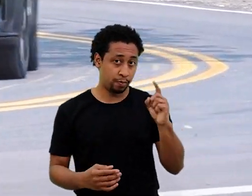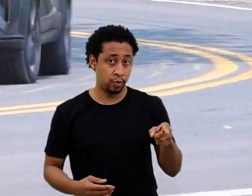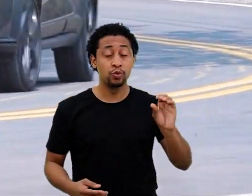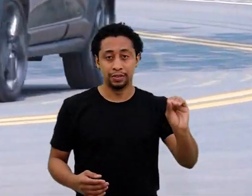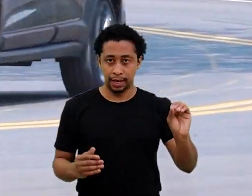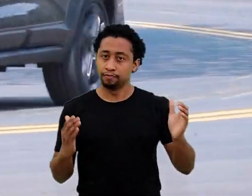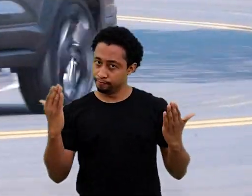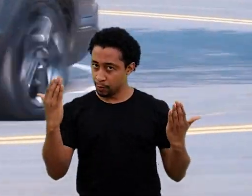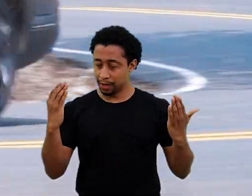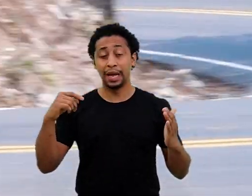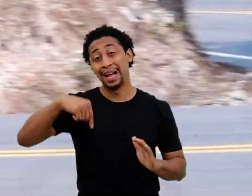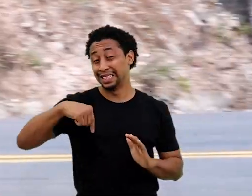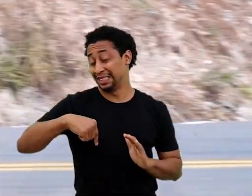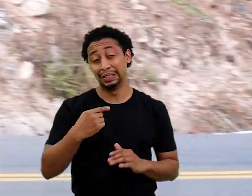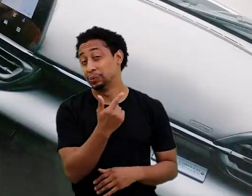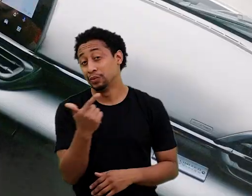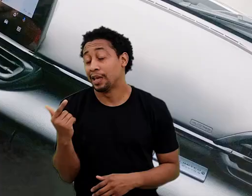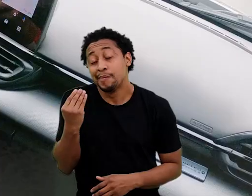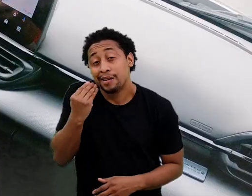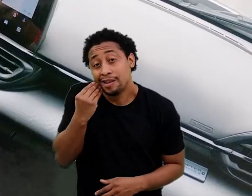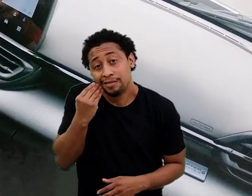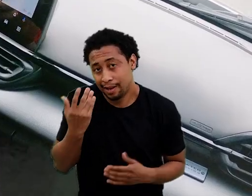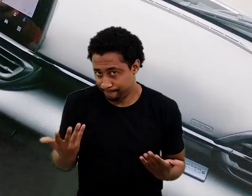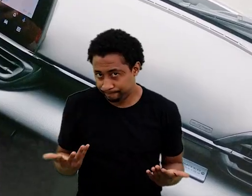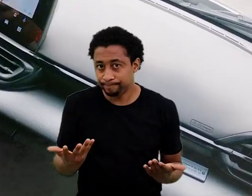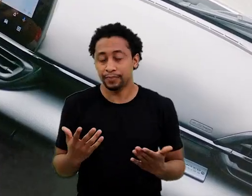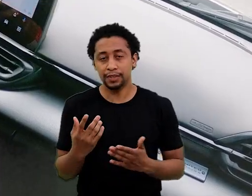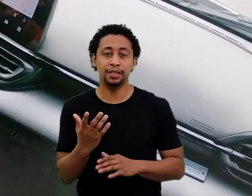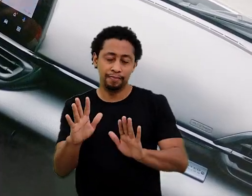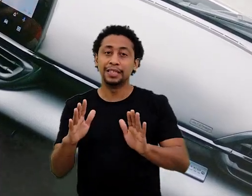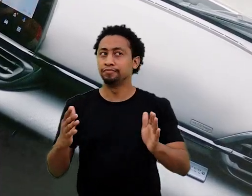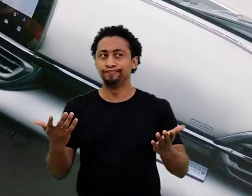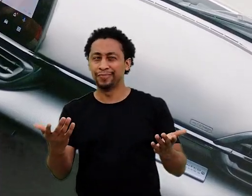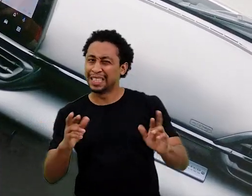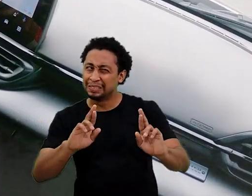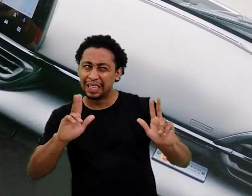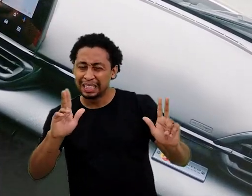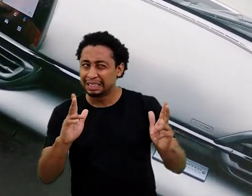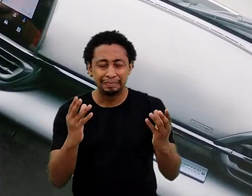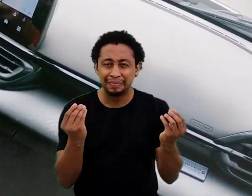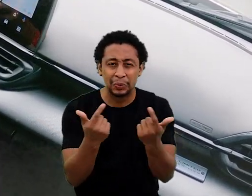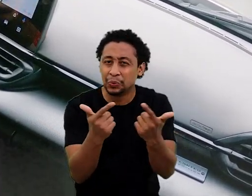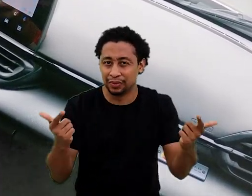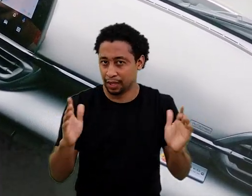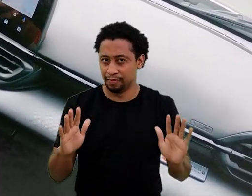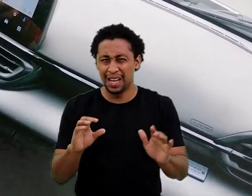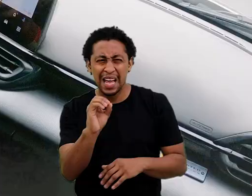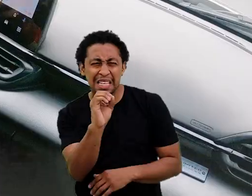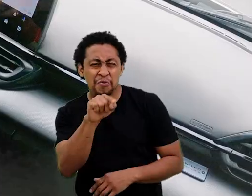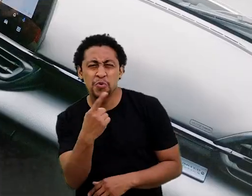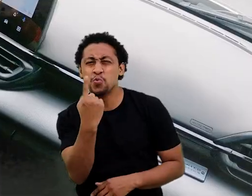T200, que não está disponível para a gente testar nesse exato instante, a diferença de consumo é quase nula, né? Então a gente está falando aí de